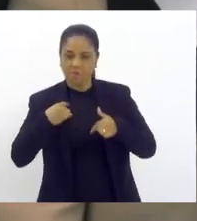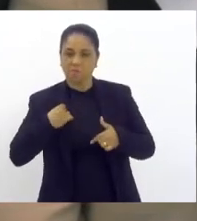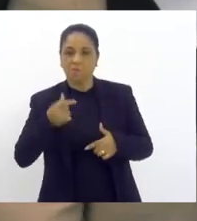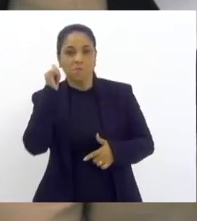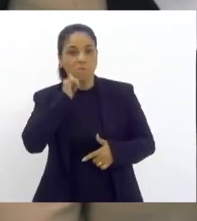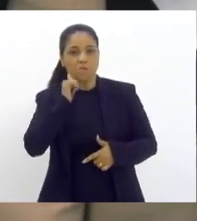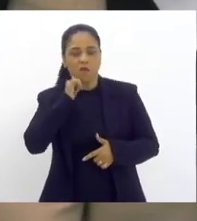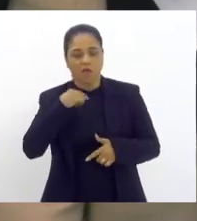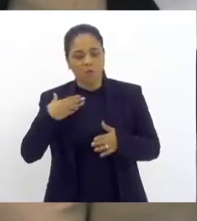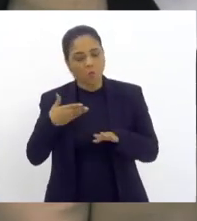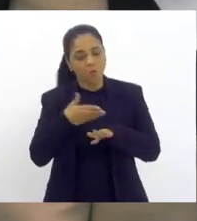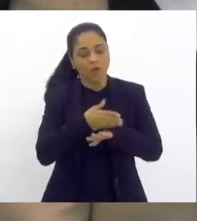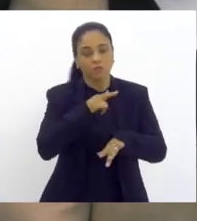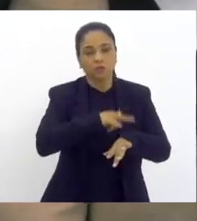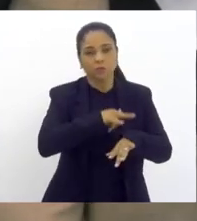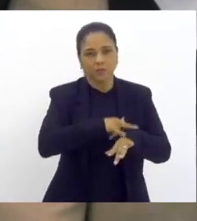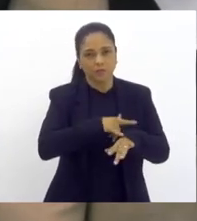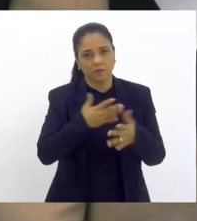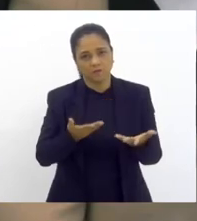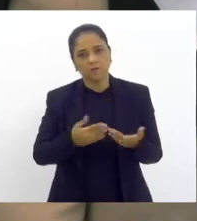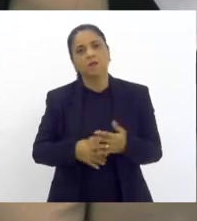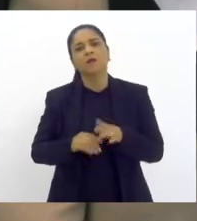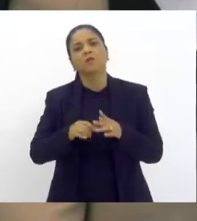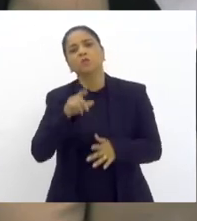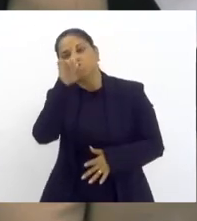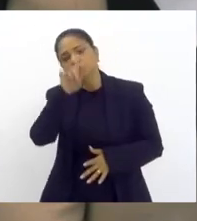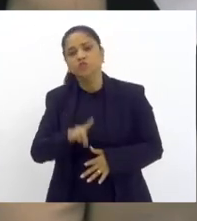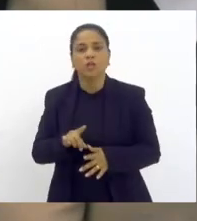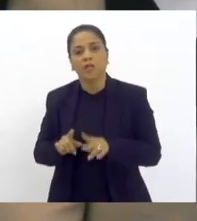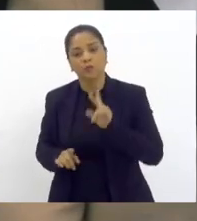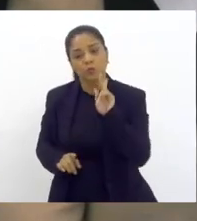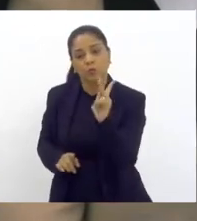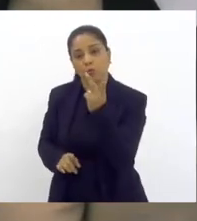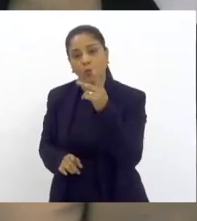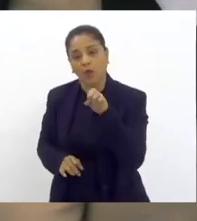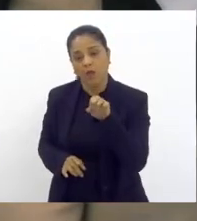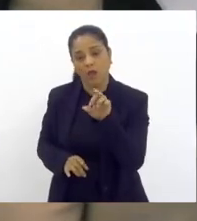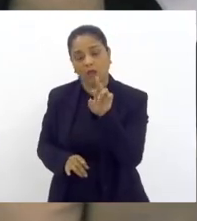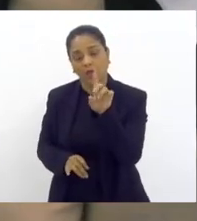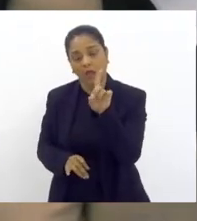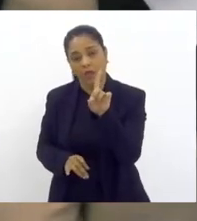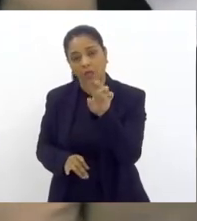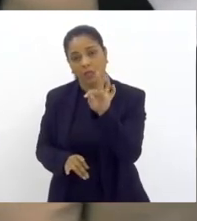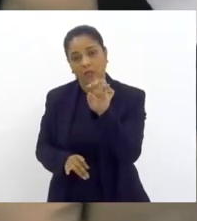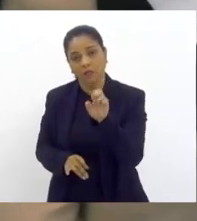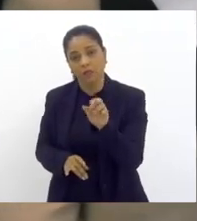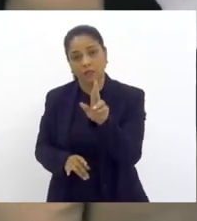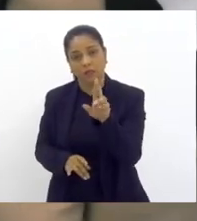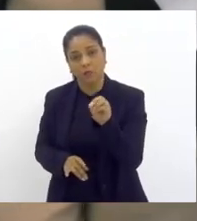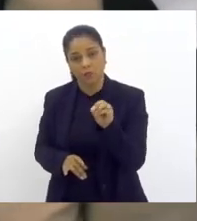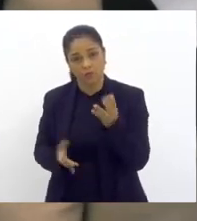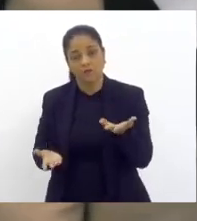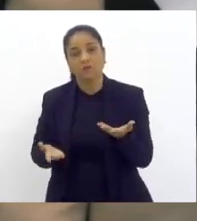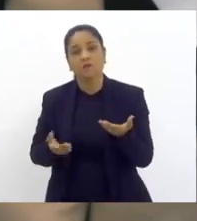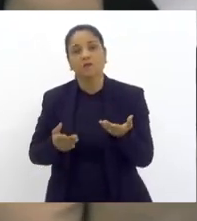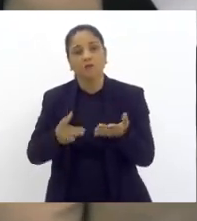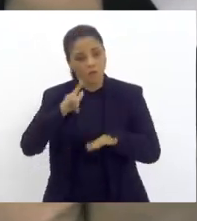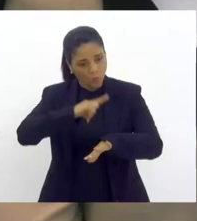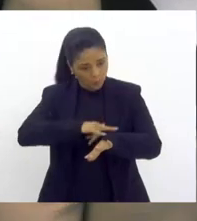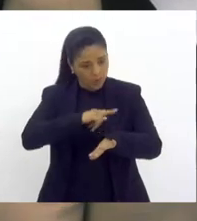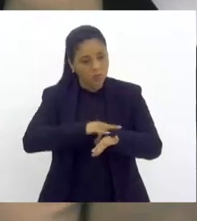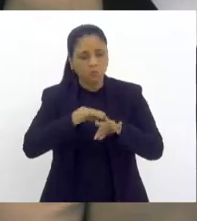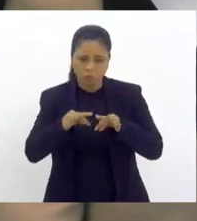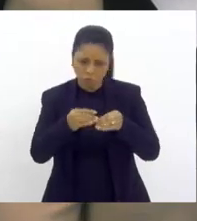feminino. Cadê o direito do hétero? Faça o banheiro que todos podem usar, mas o banheiro